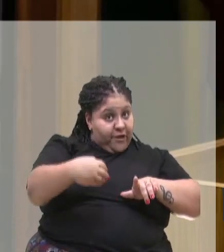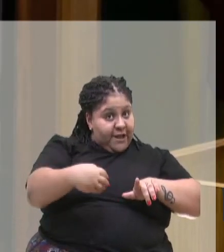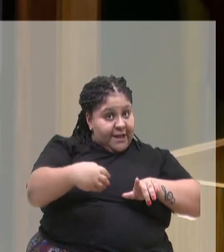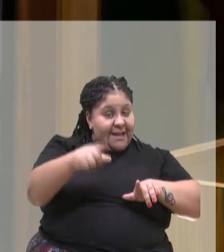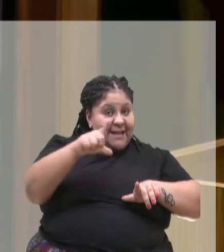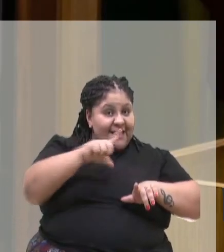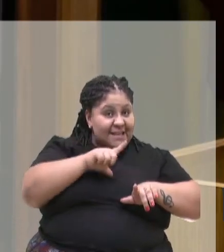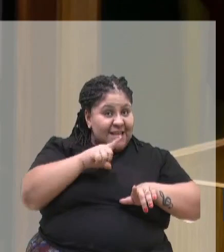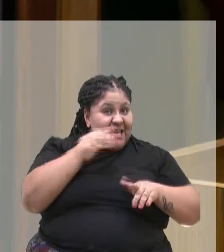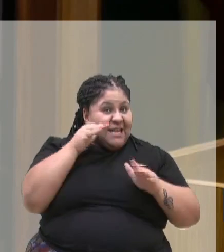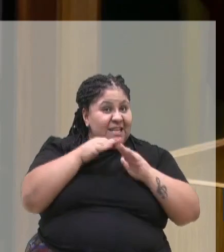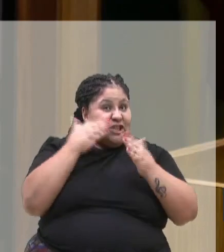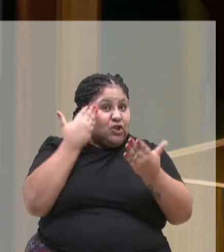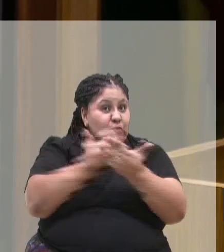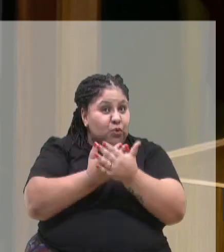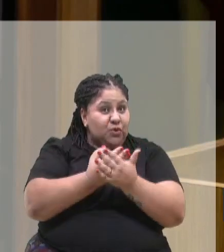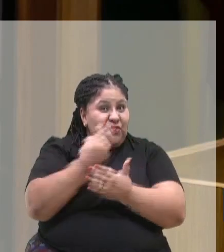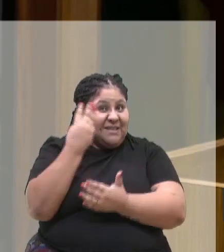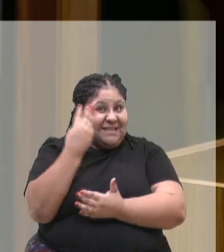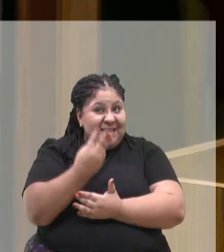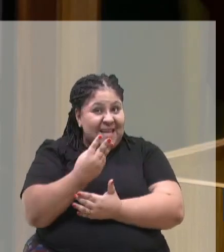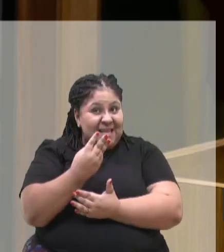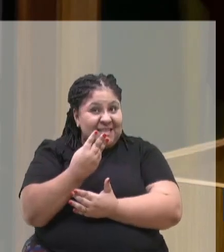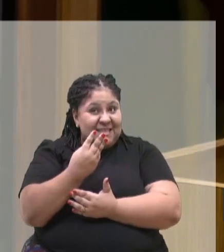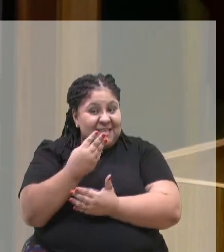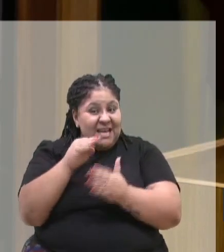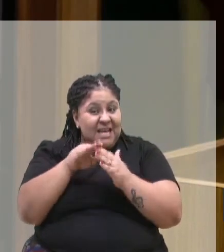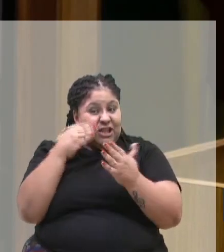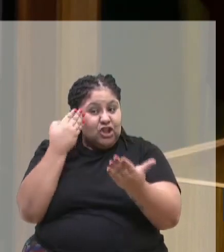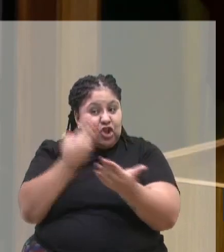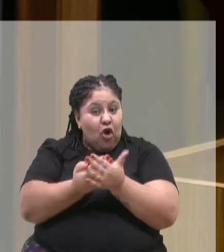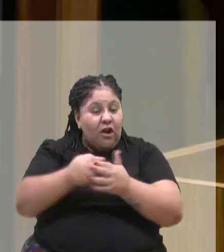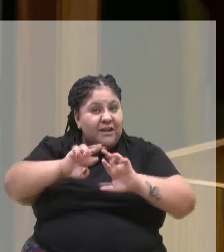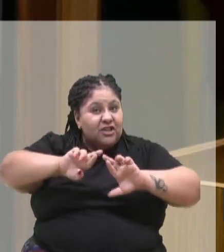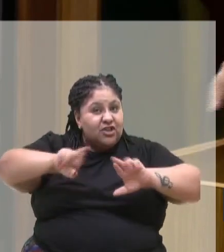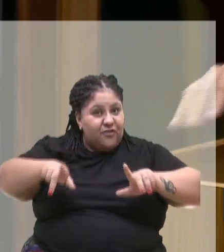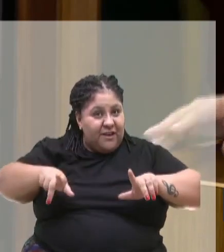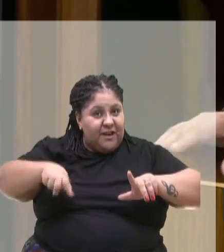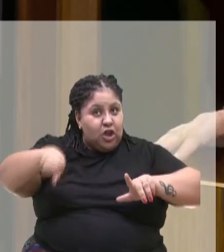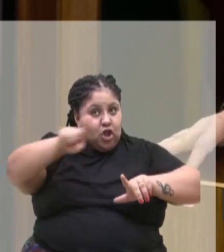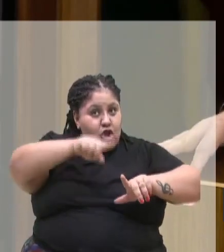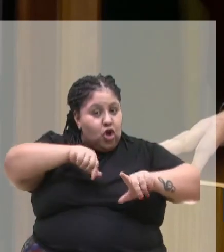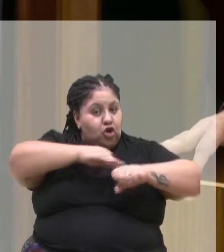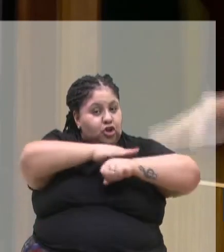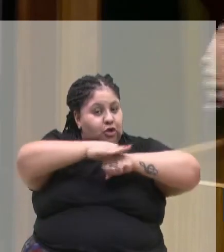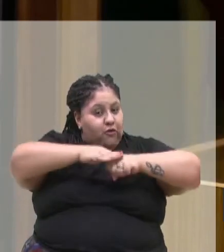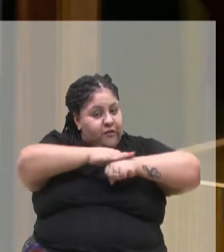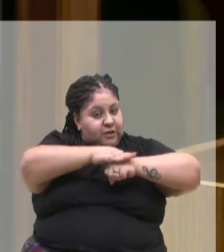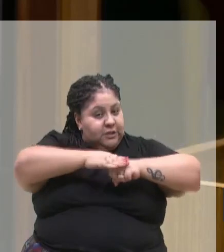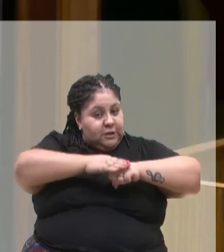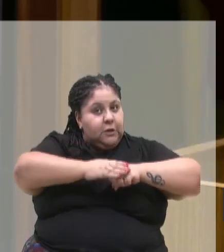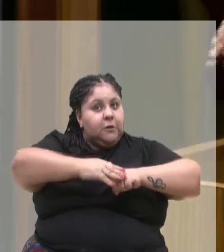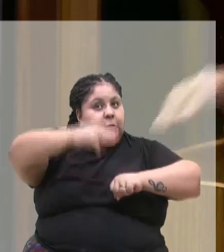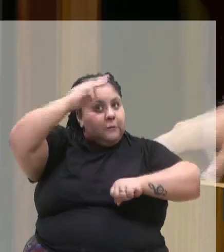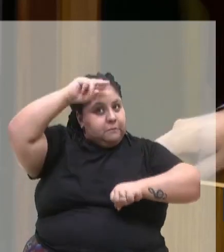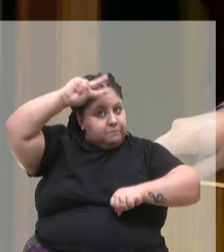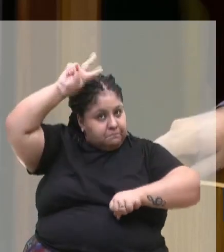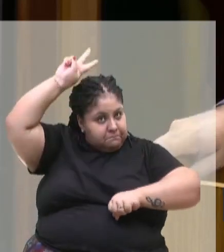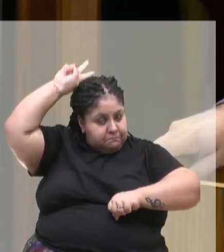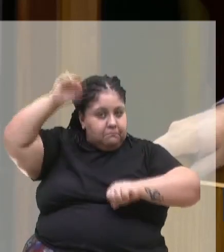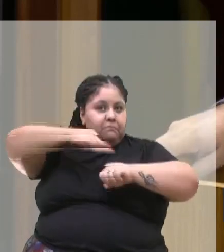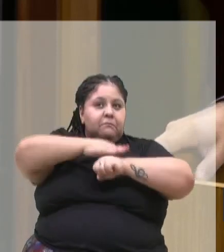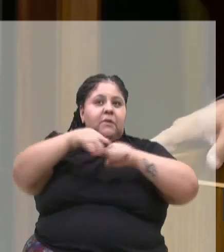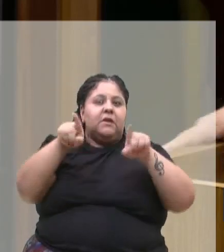3 escolas. Nós conversamos, eu já falei com o secretário Edson, ontem conversei com